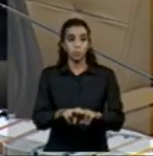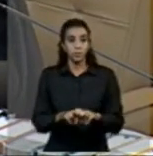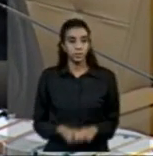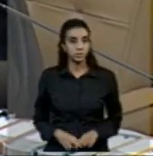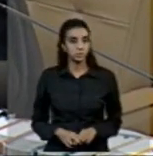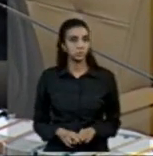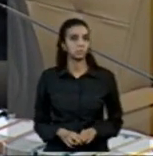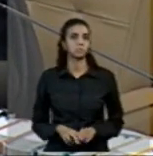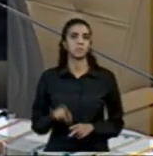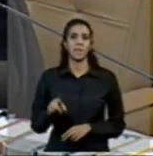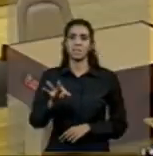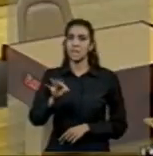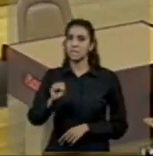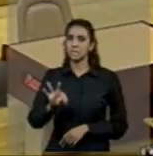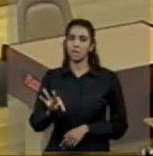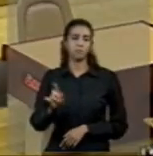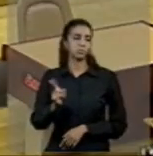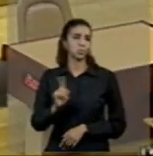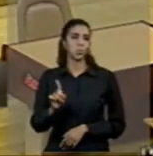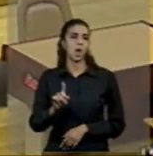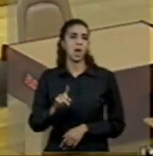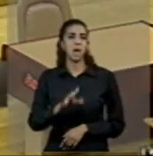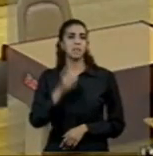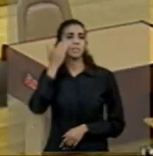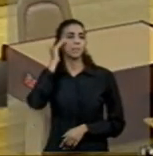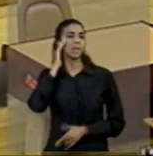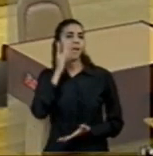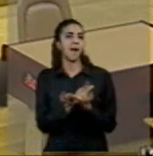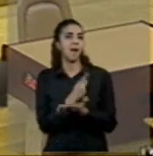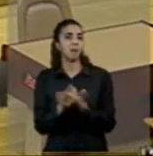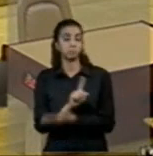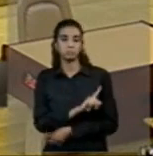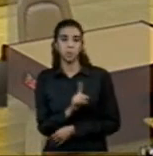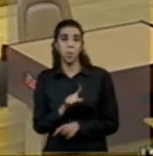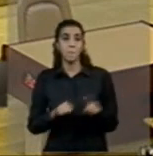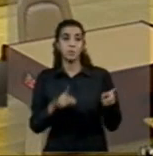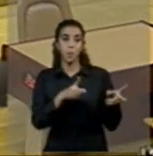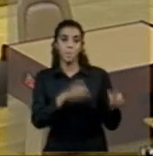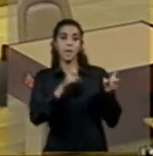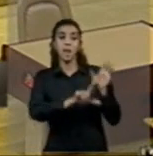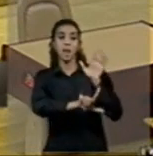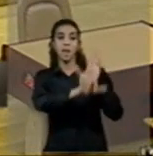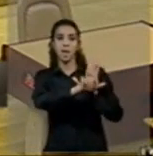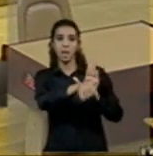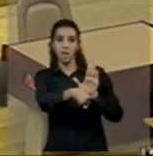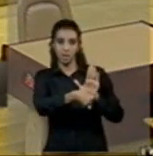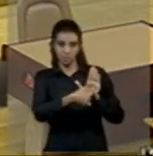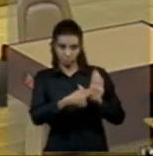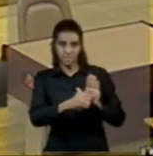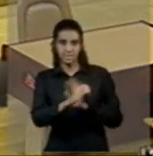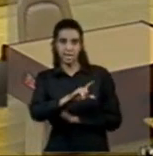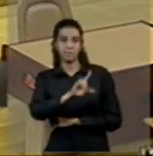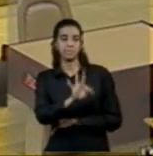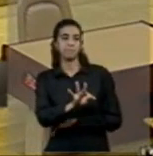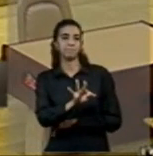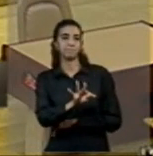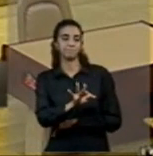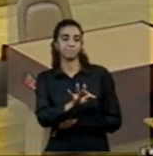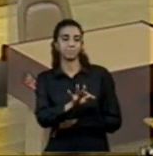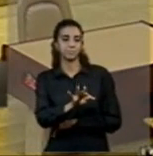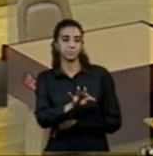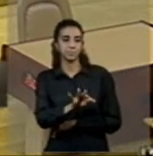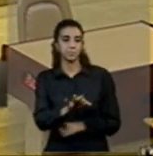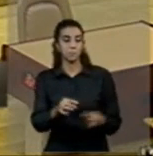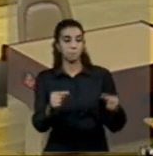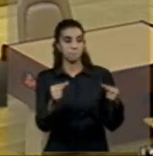não houve interpretação à margem da legalidade, mas sim observância da legalidade expressa da CLT, nos termos dos